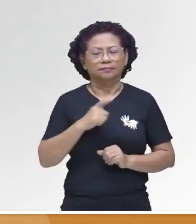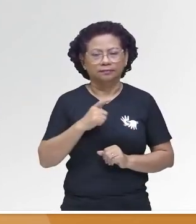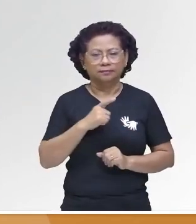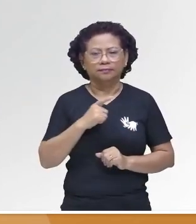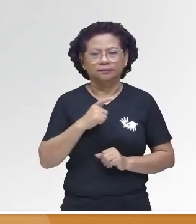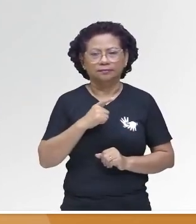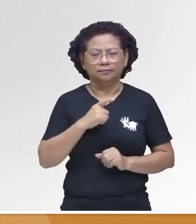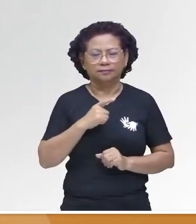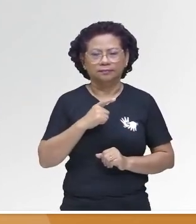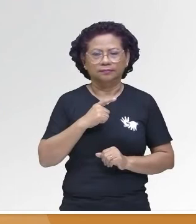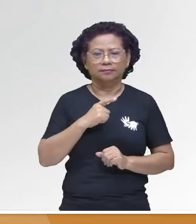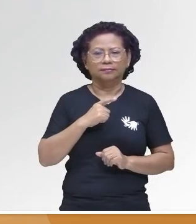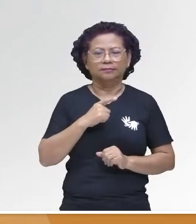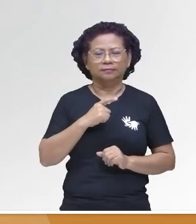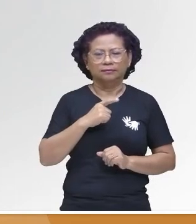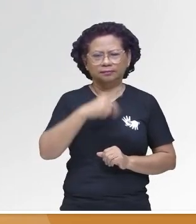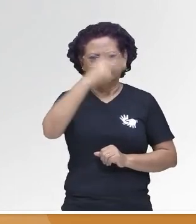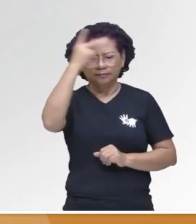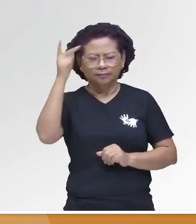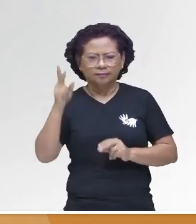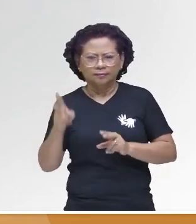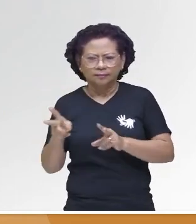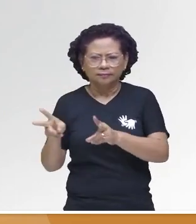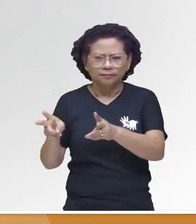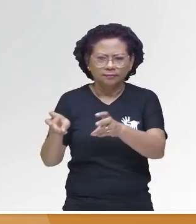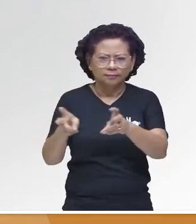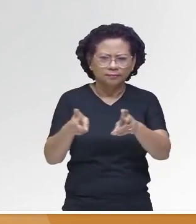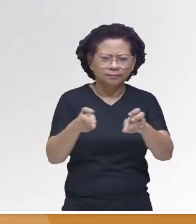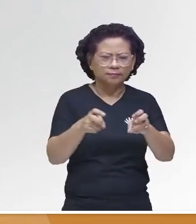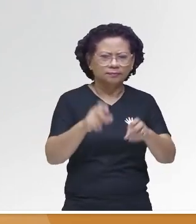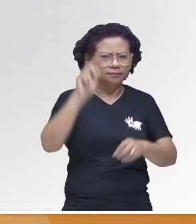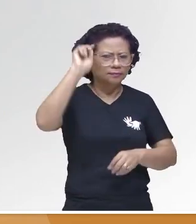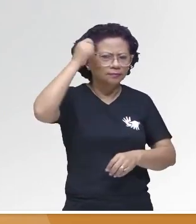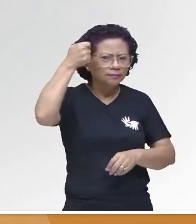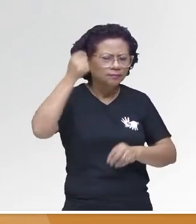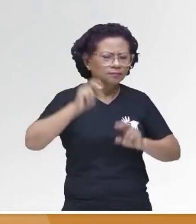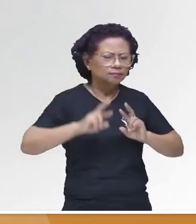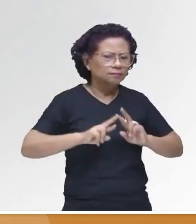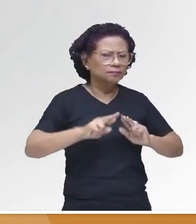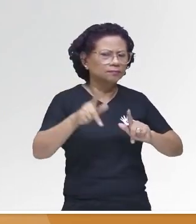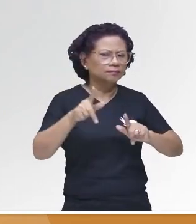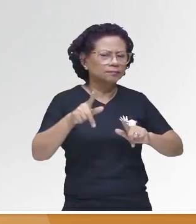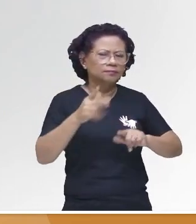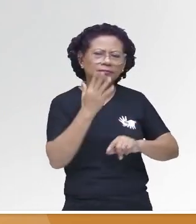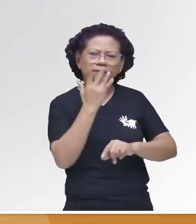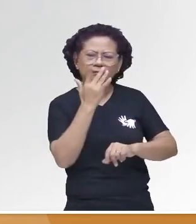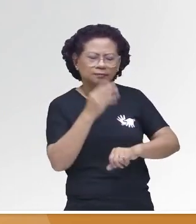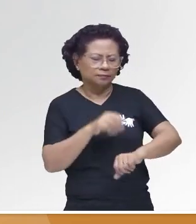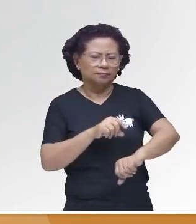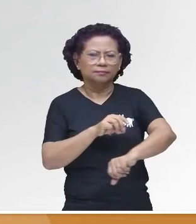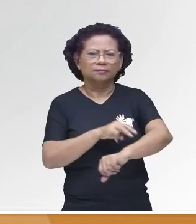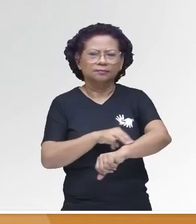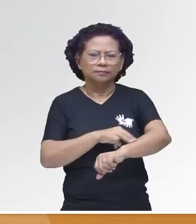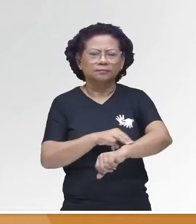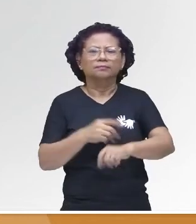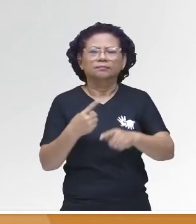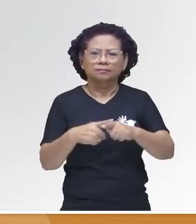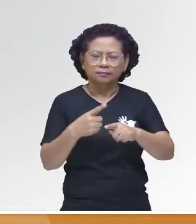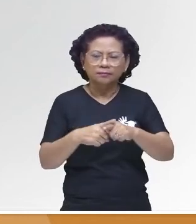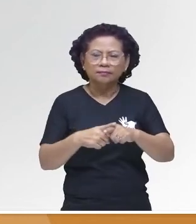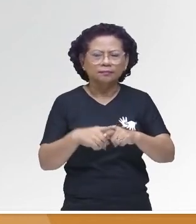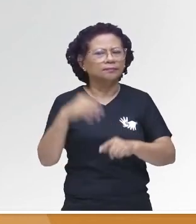que as pessoas percebam que o negro só é diferente na cor, porque ele luta tão bem e às